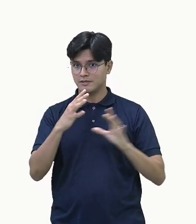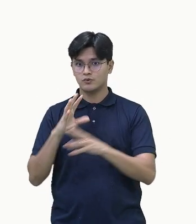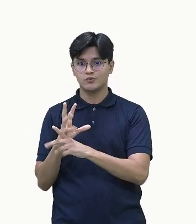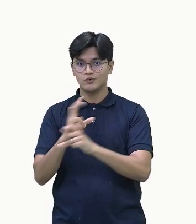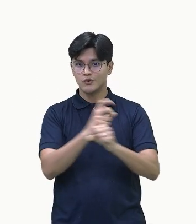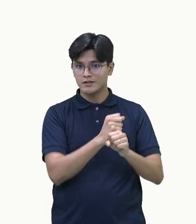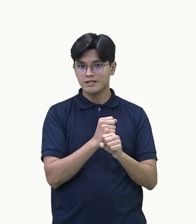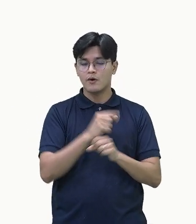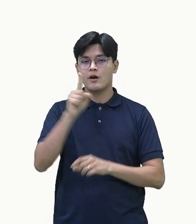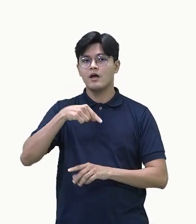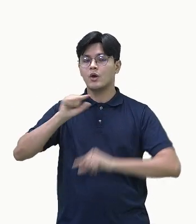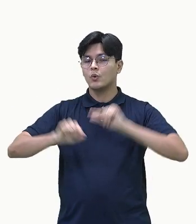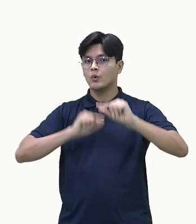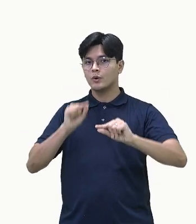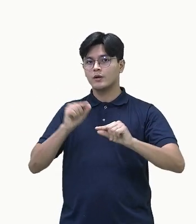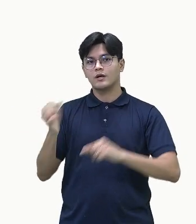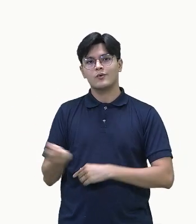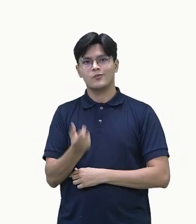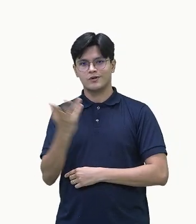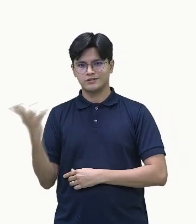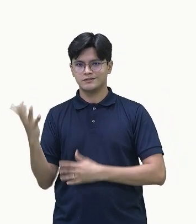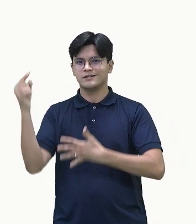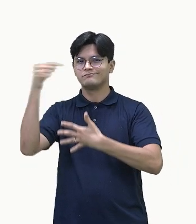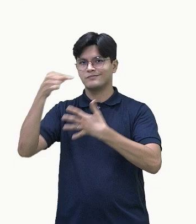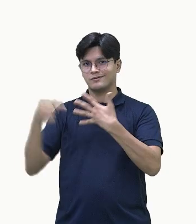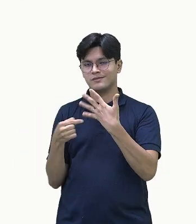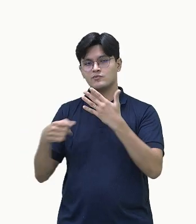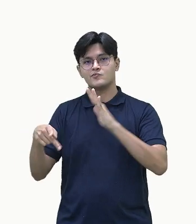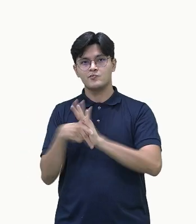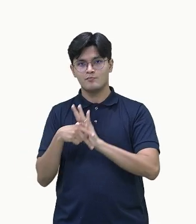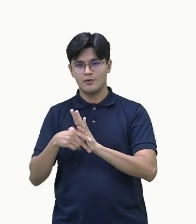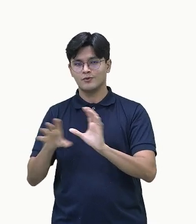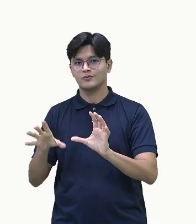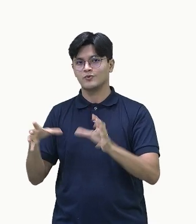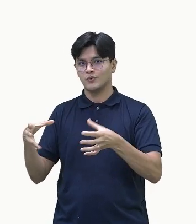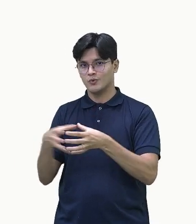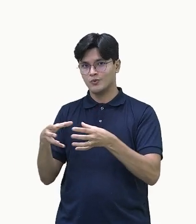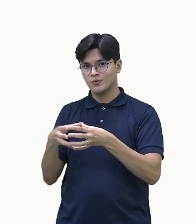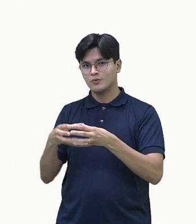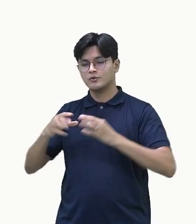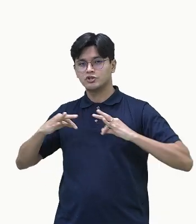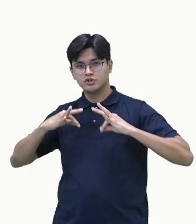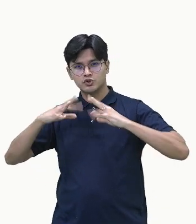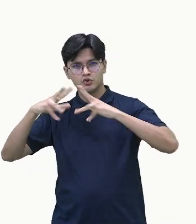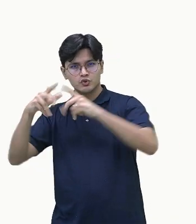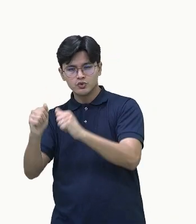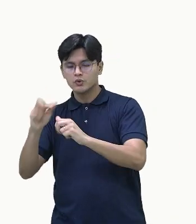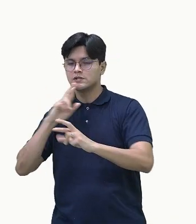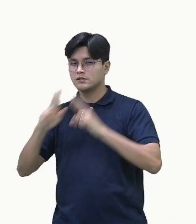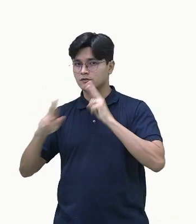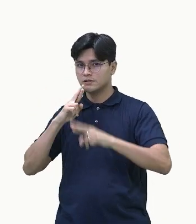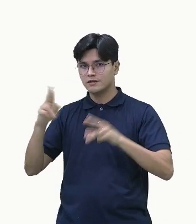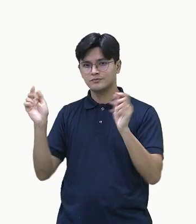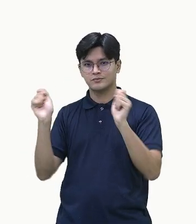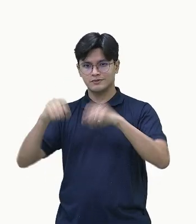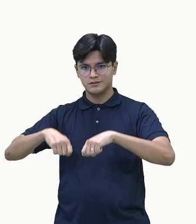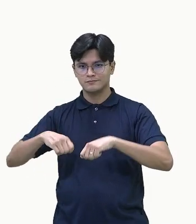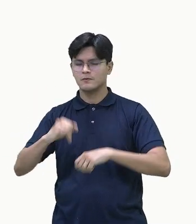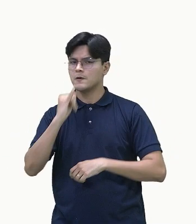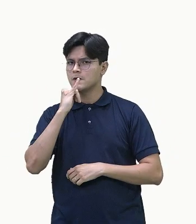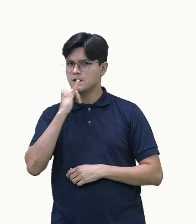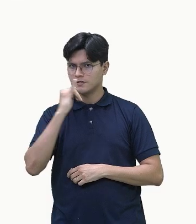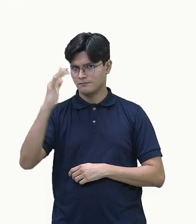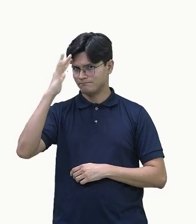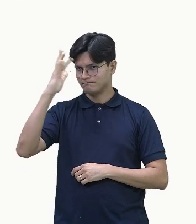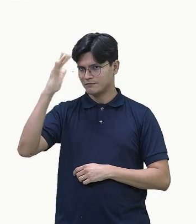de elementos pertencentes ao espaço amostral. Então, por exemplo, vamos supor que